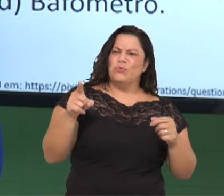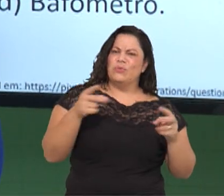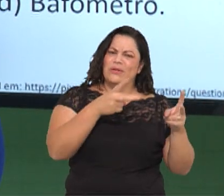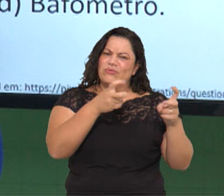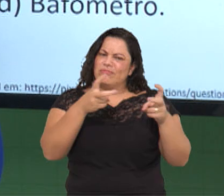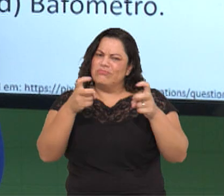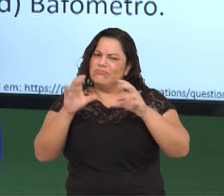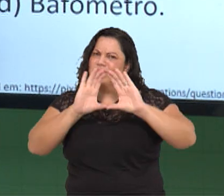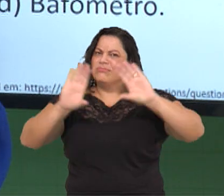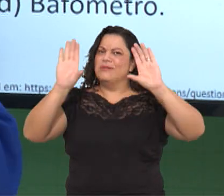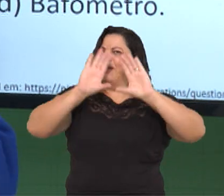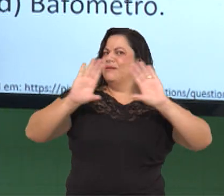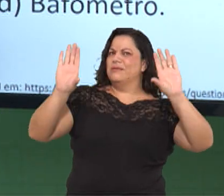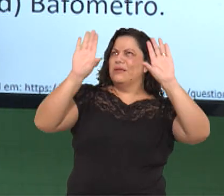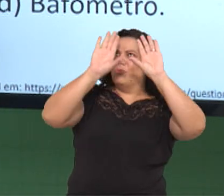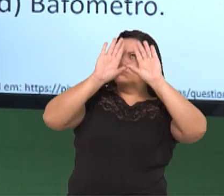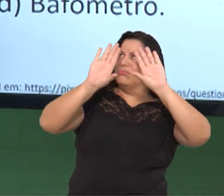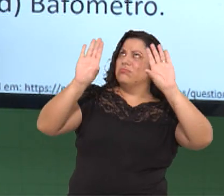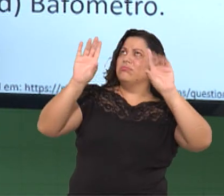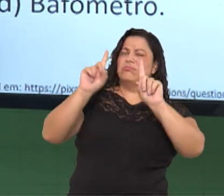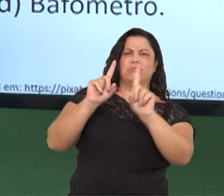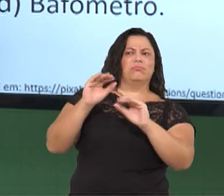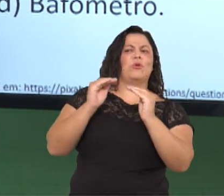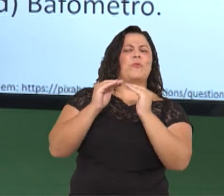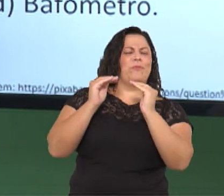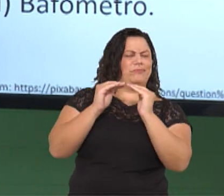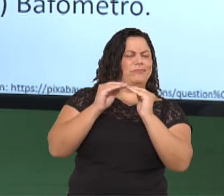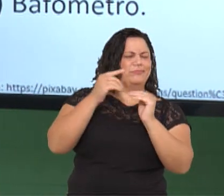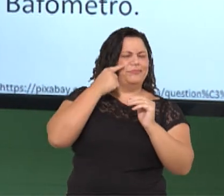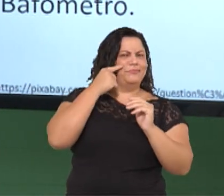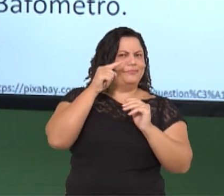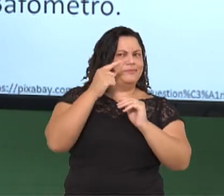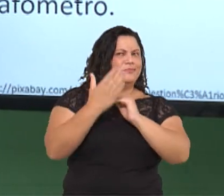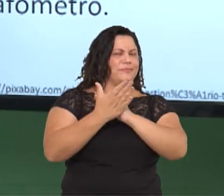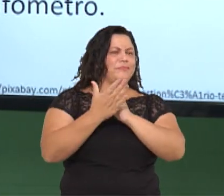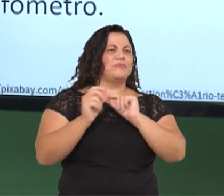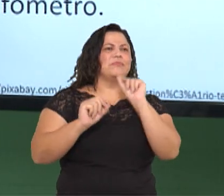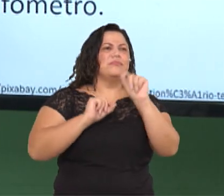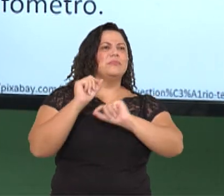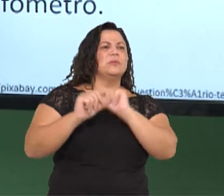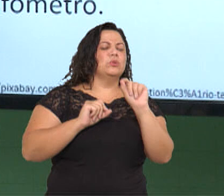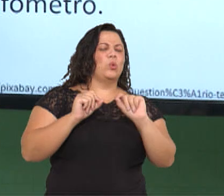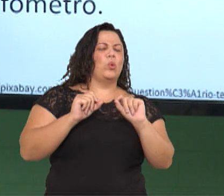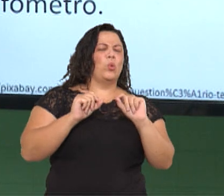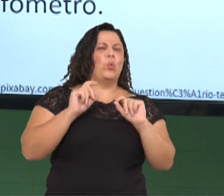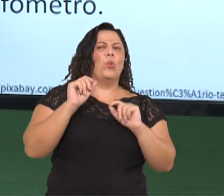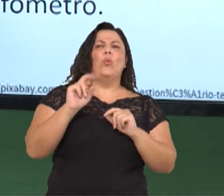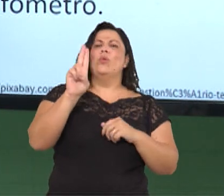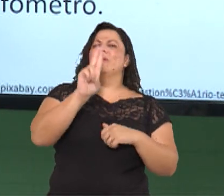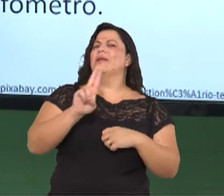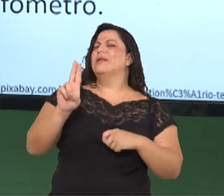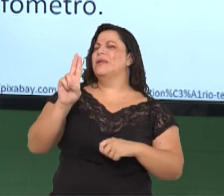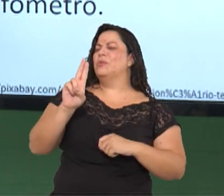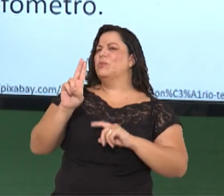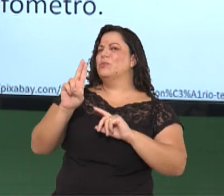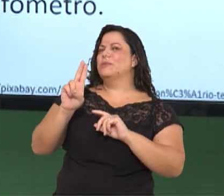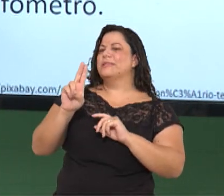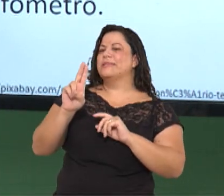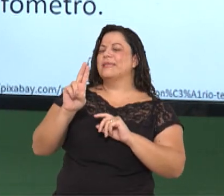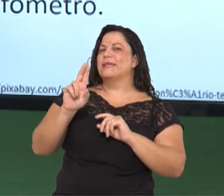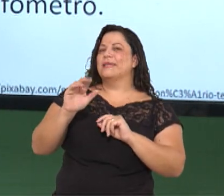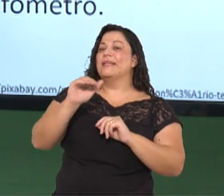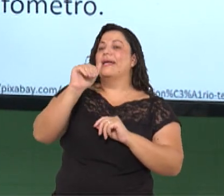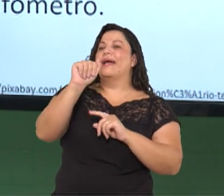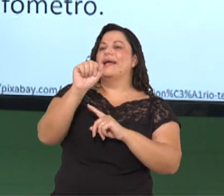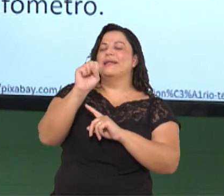céu. Concordo com você e você vai me ajudar a localizá-los. Bom, um instrumento que é da astronomia,